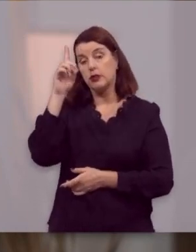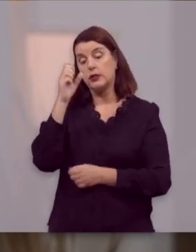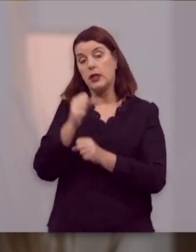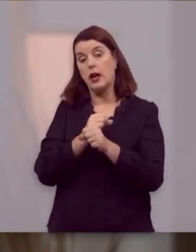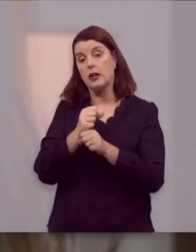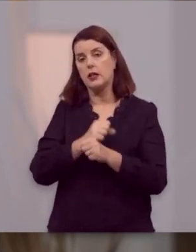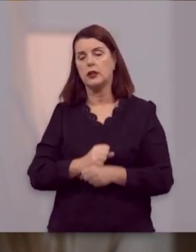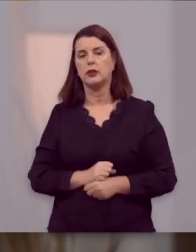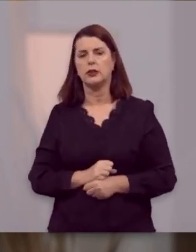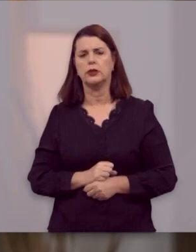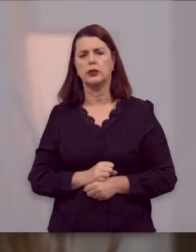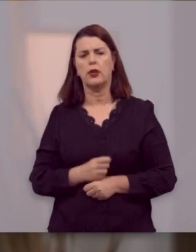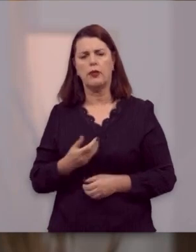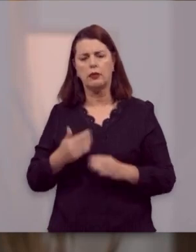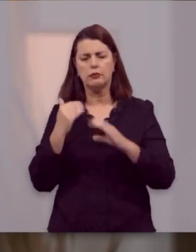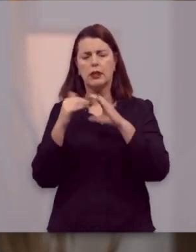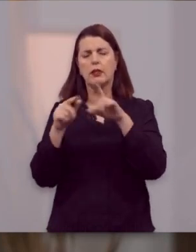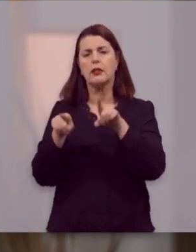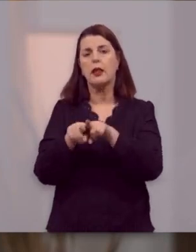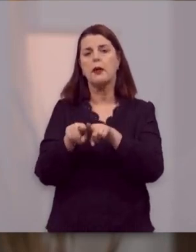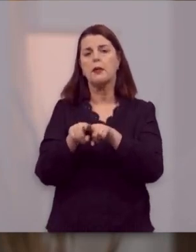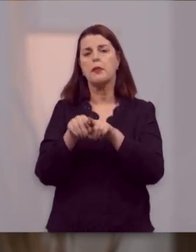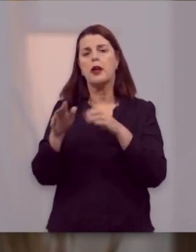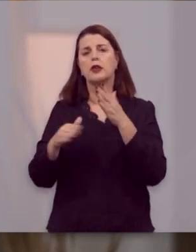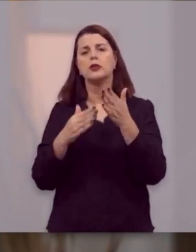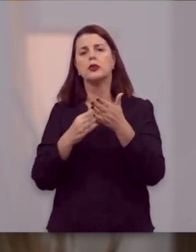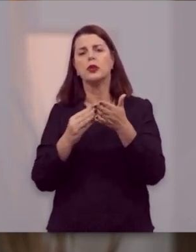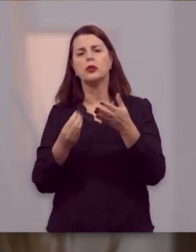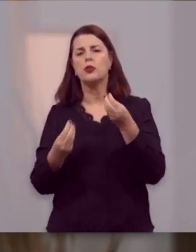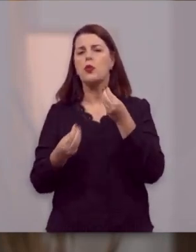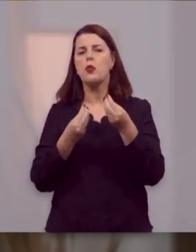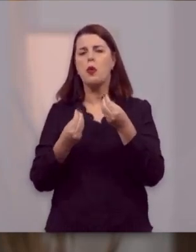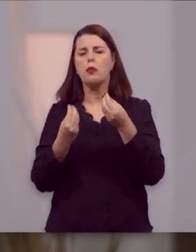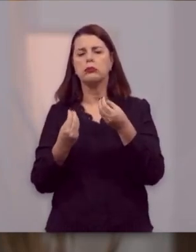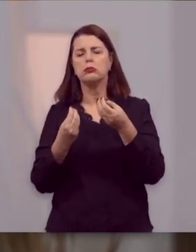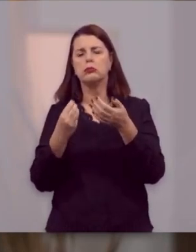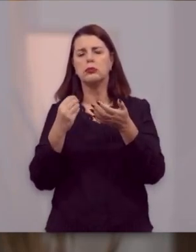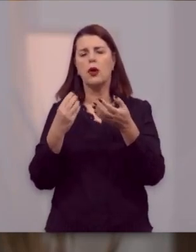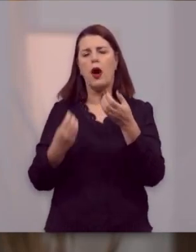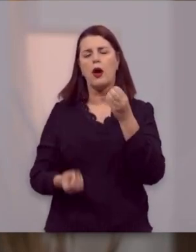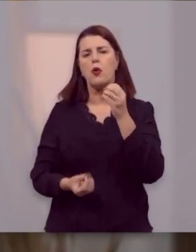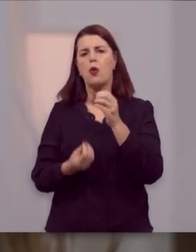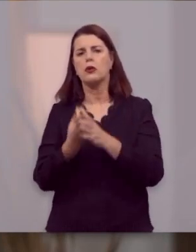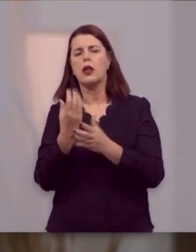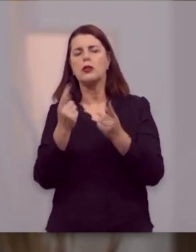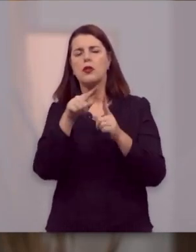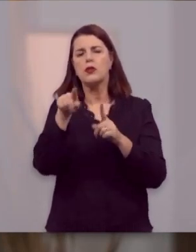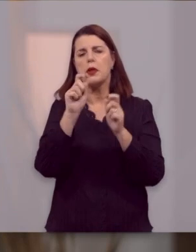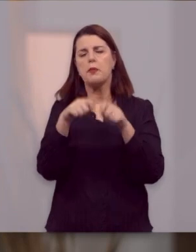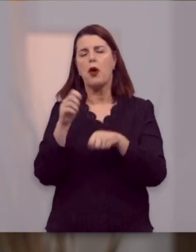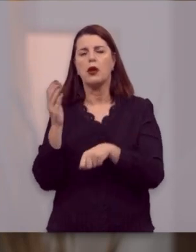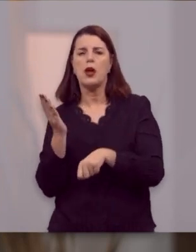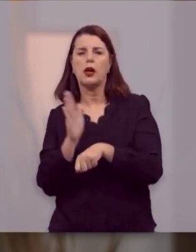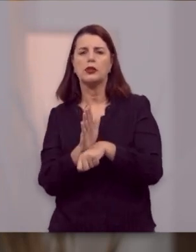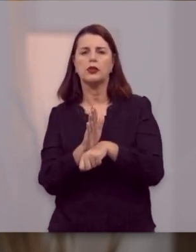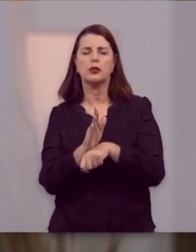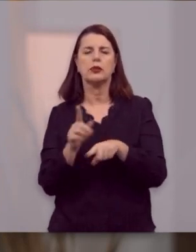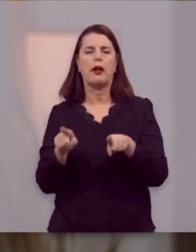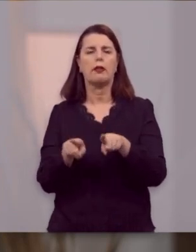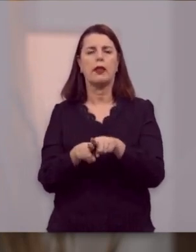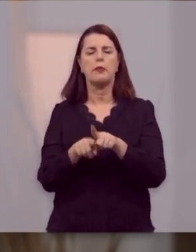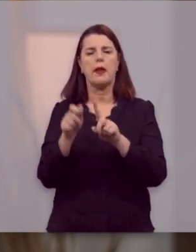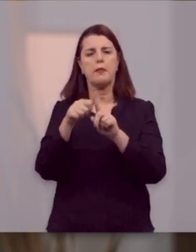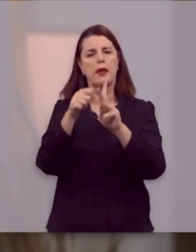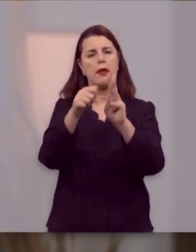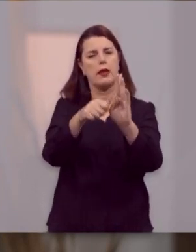dia do seu ano. E a gente vai te enviar também toda a dinâmica do nosso programa, como que funciona e como que você também